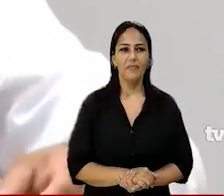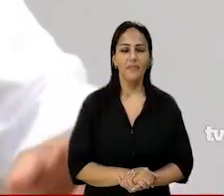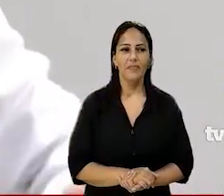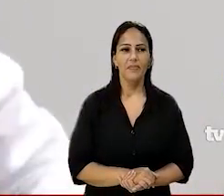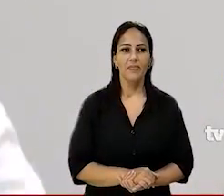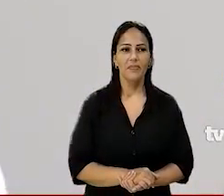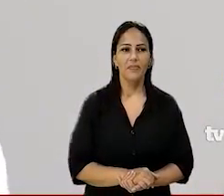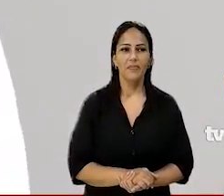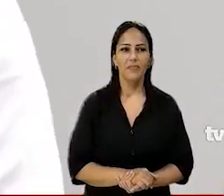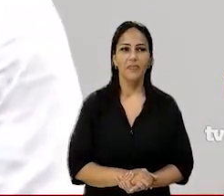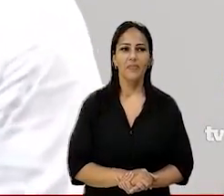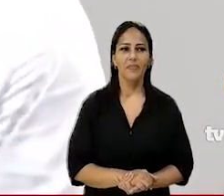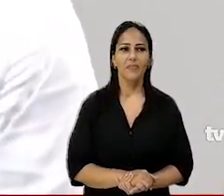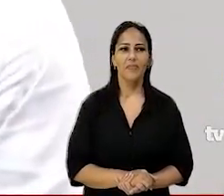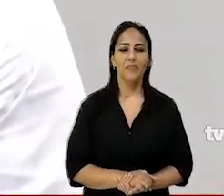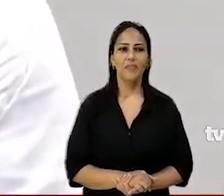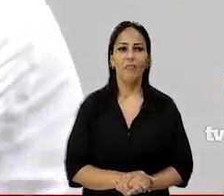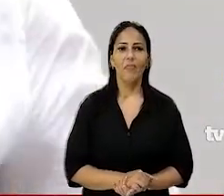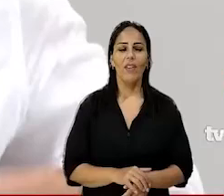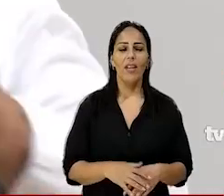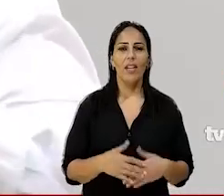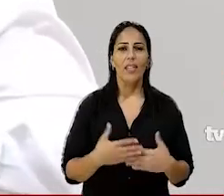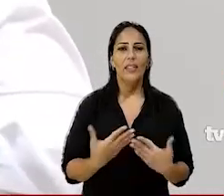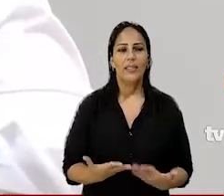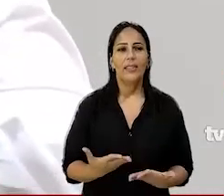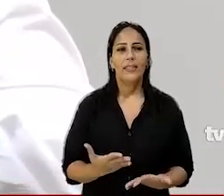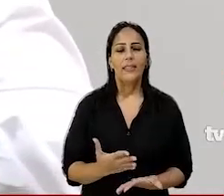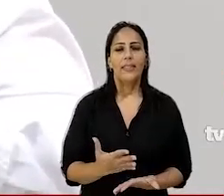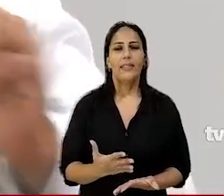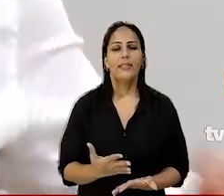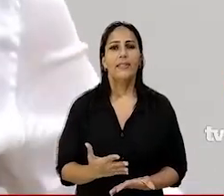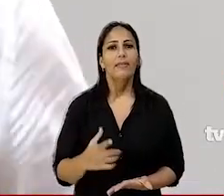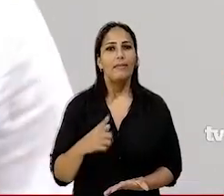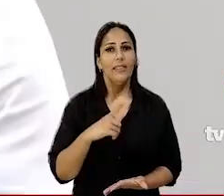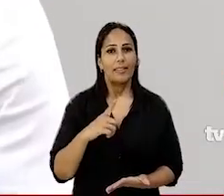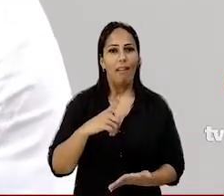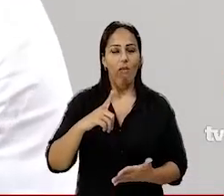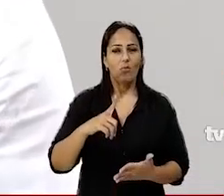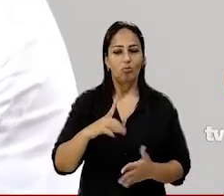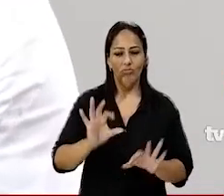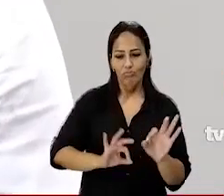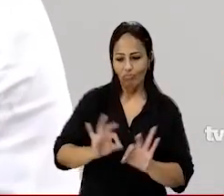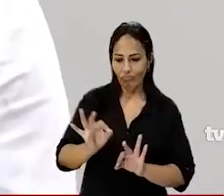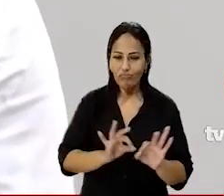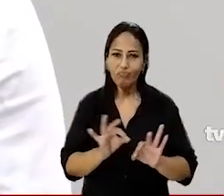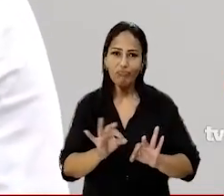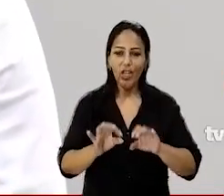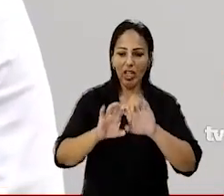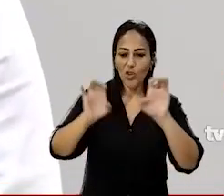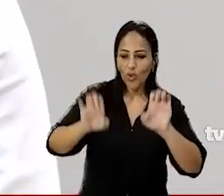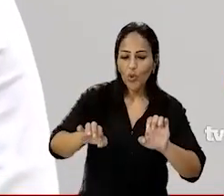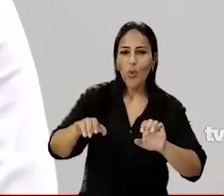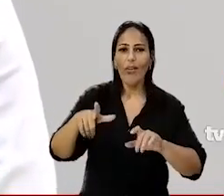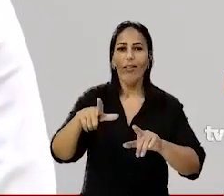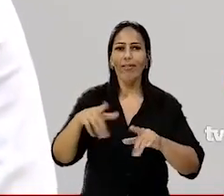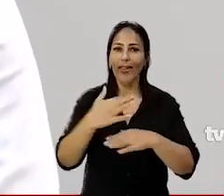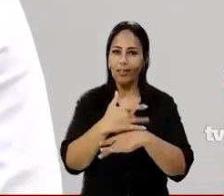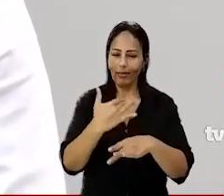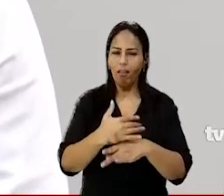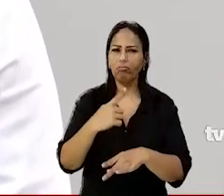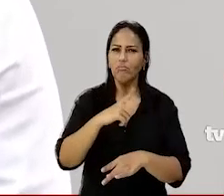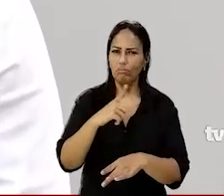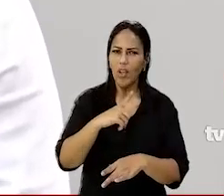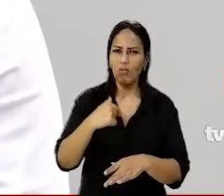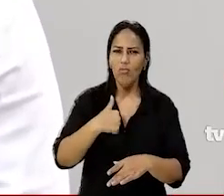Por favor, candidato. Olha, em termos de infraestrutura, não tenho dúvida, eu serei conhecido